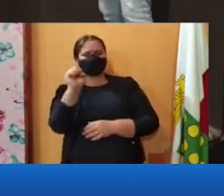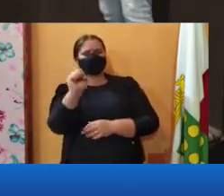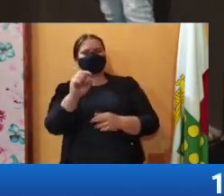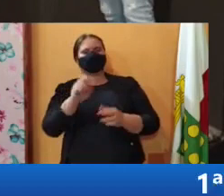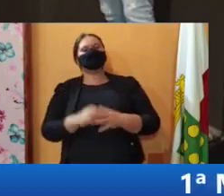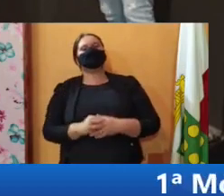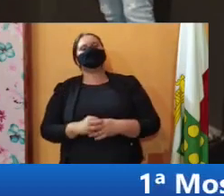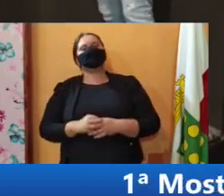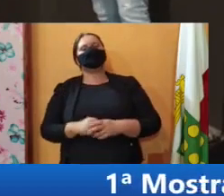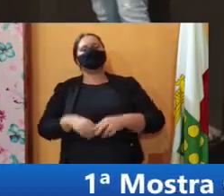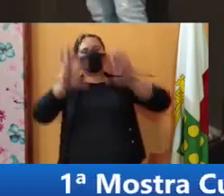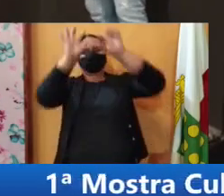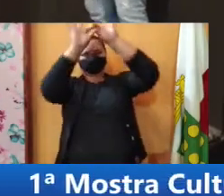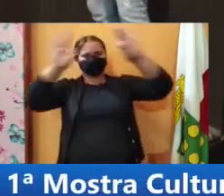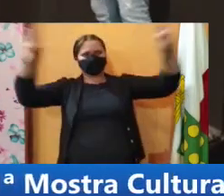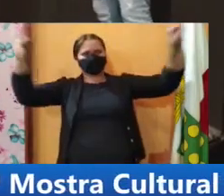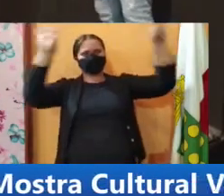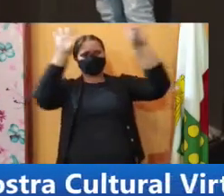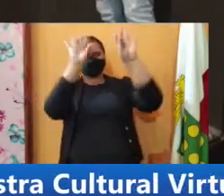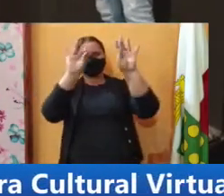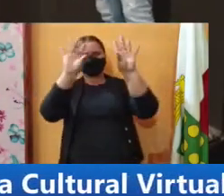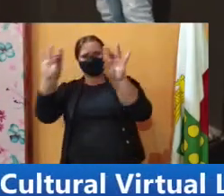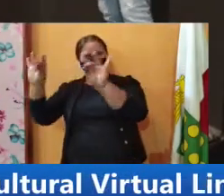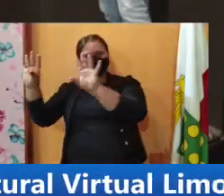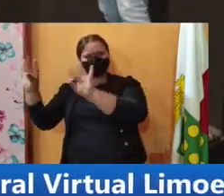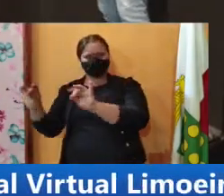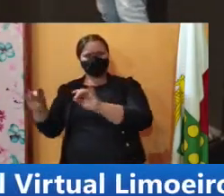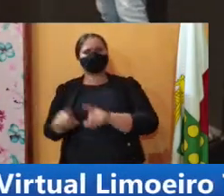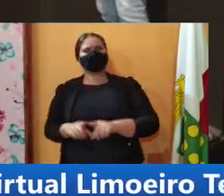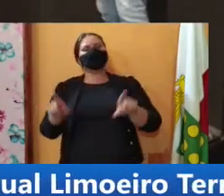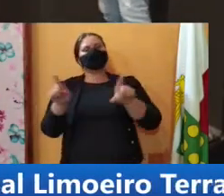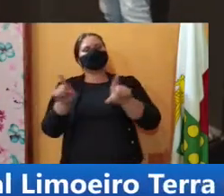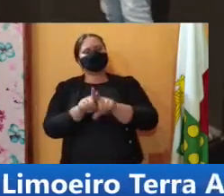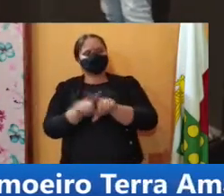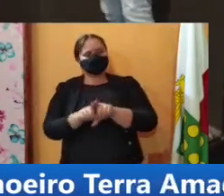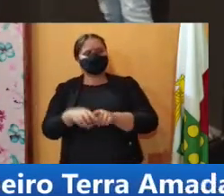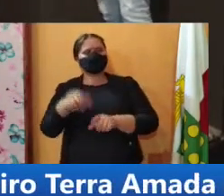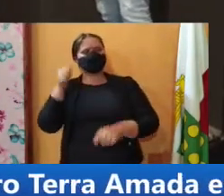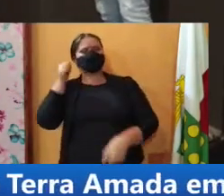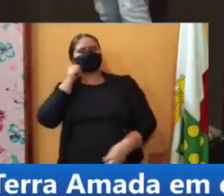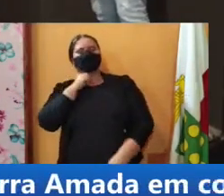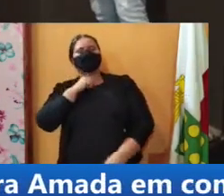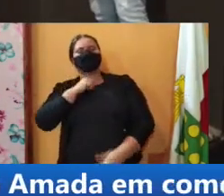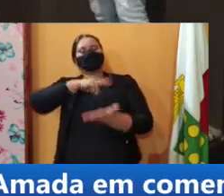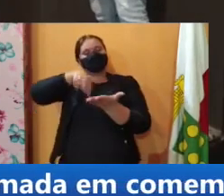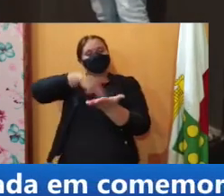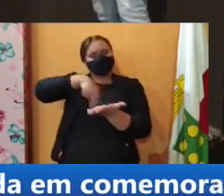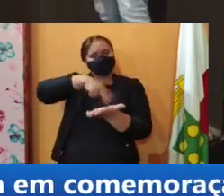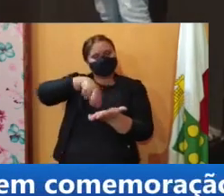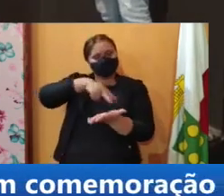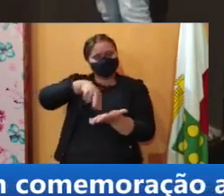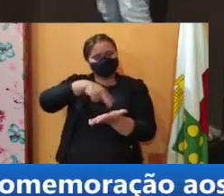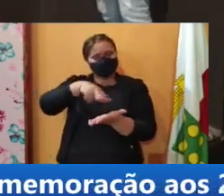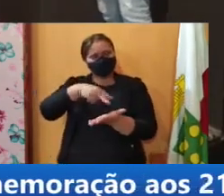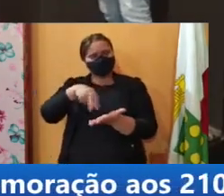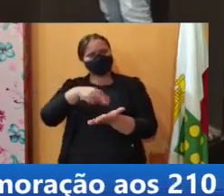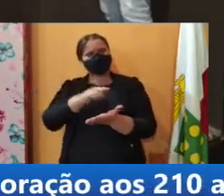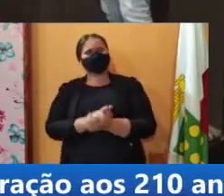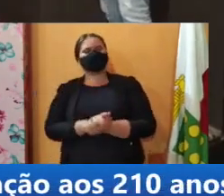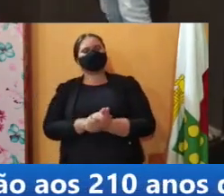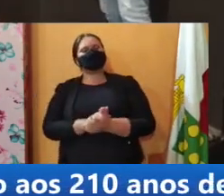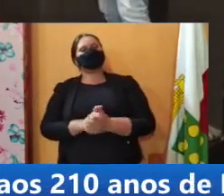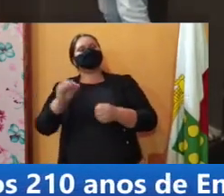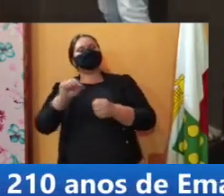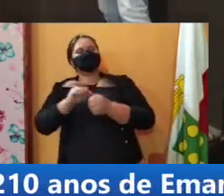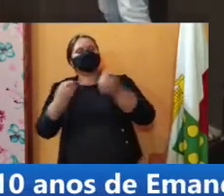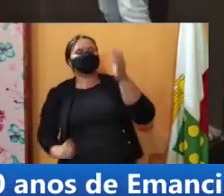cordel, né, grandioso. Valdésio Melo, poxa, cara. O Centro de